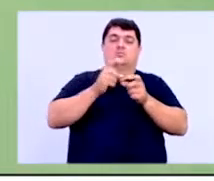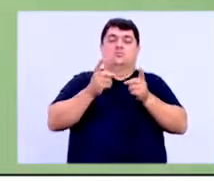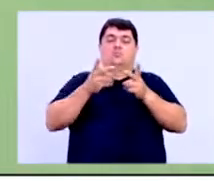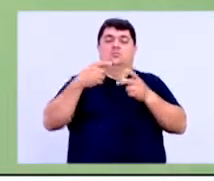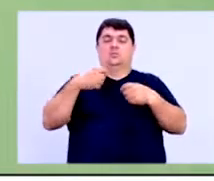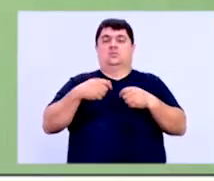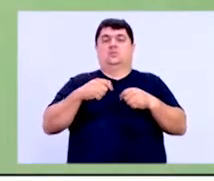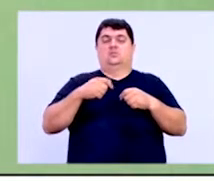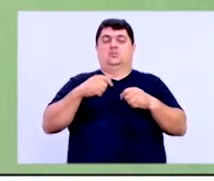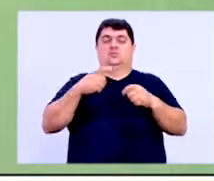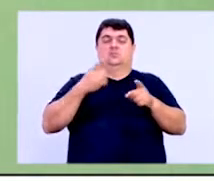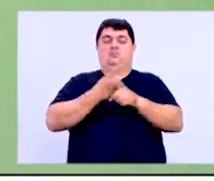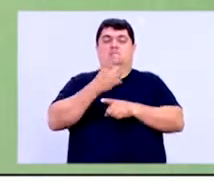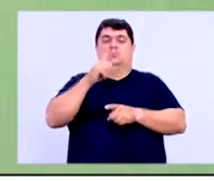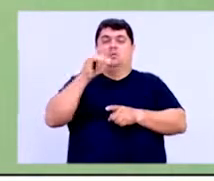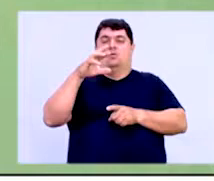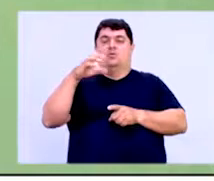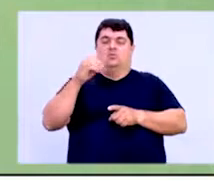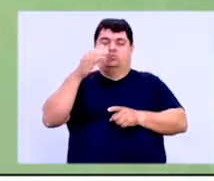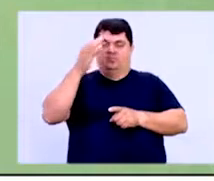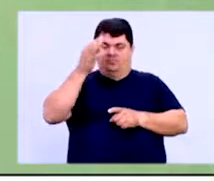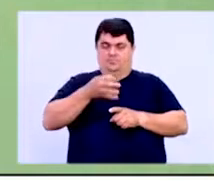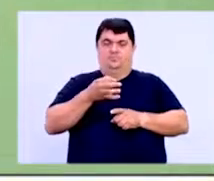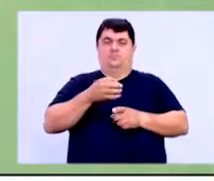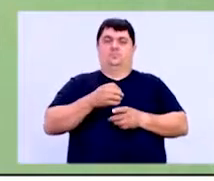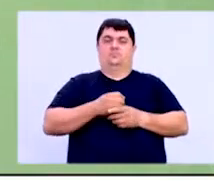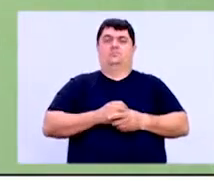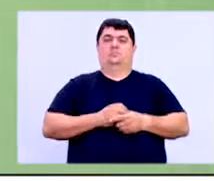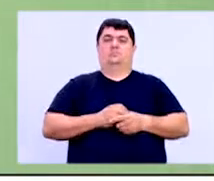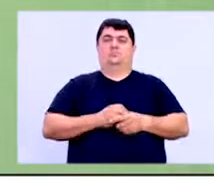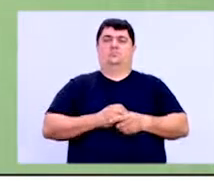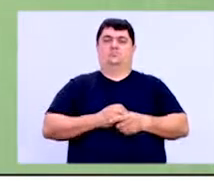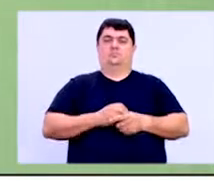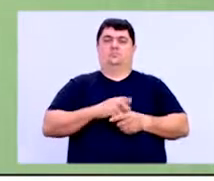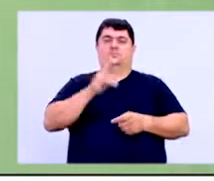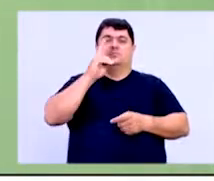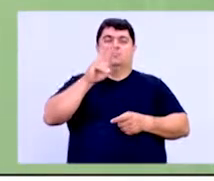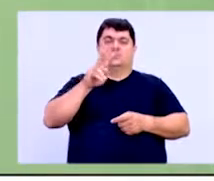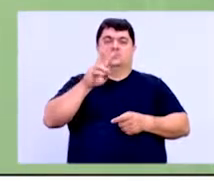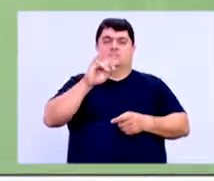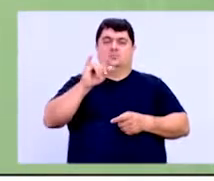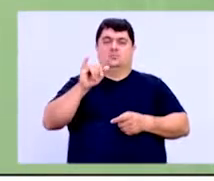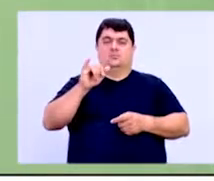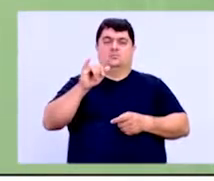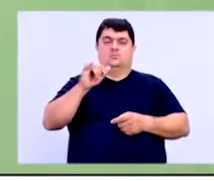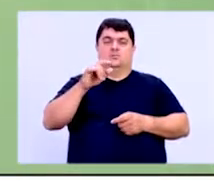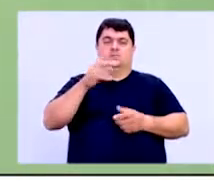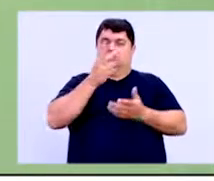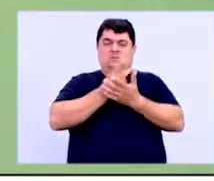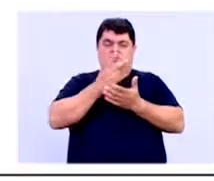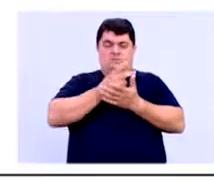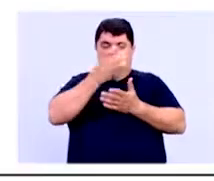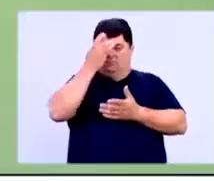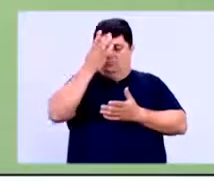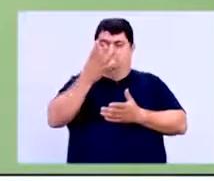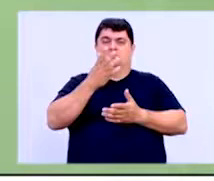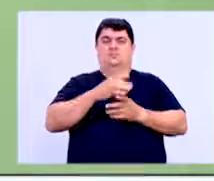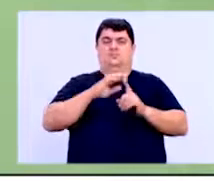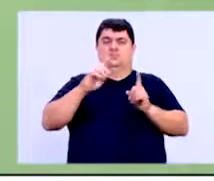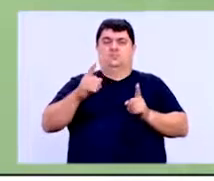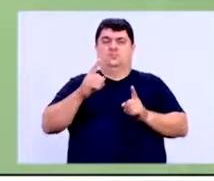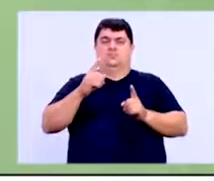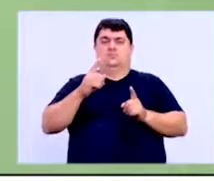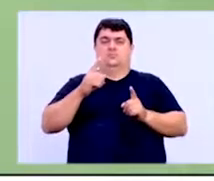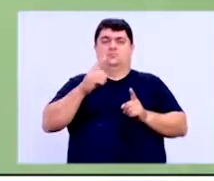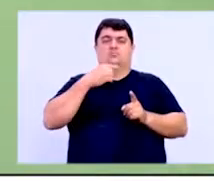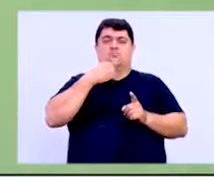para obter lucro. Certo, gente? É isso aí, vocês vão rever isso aqui e vai se tornar cada vez mais fácil. Mas não dá